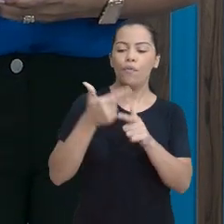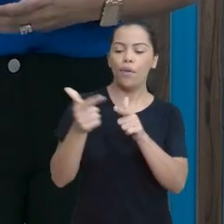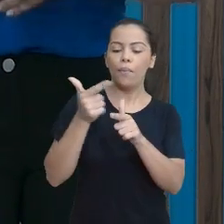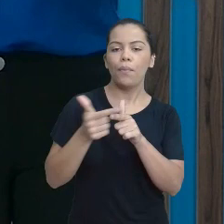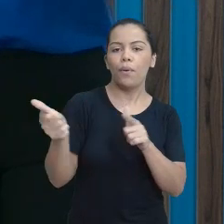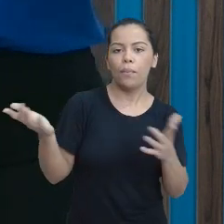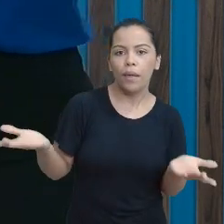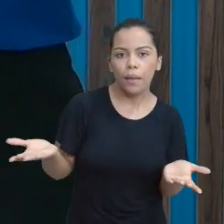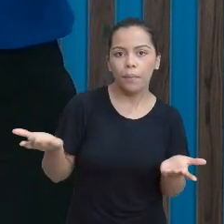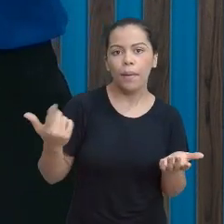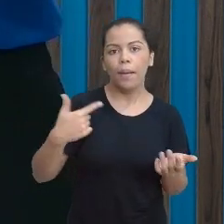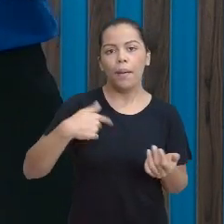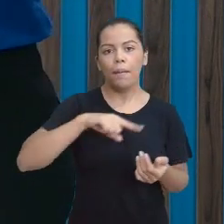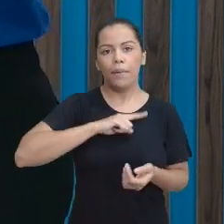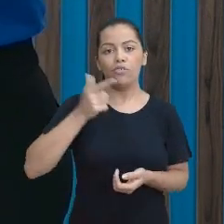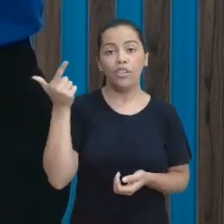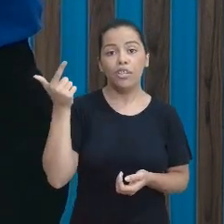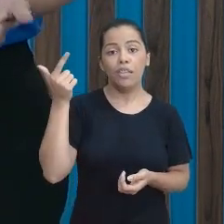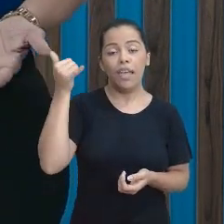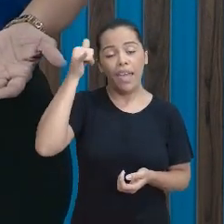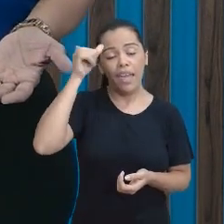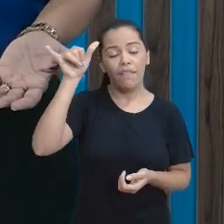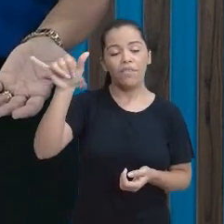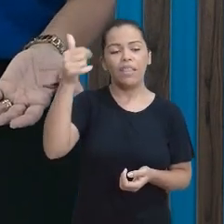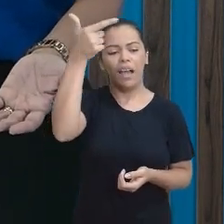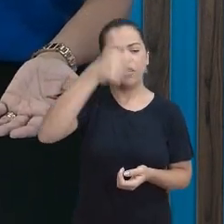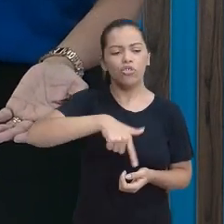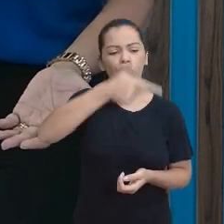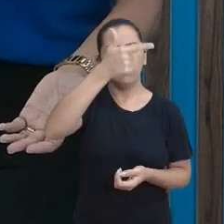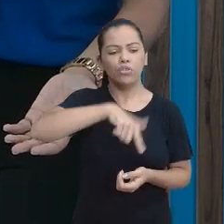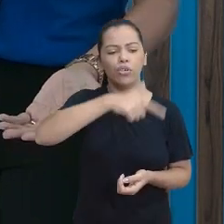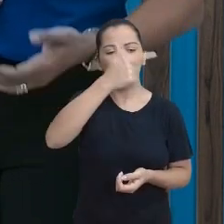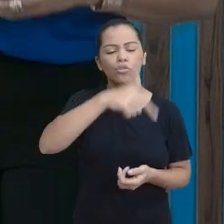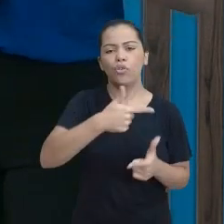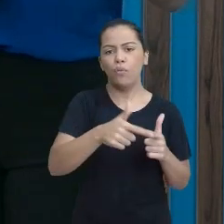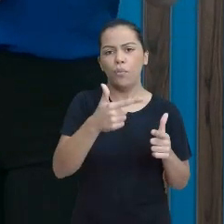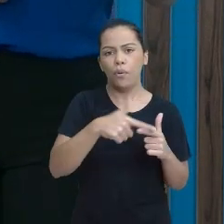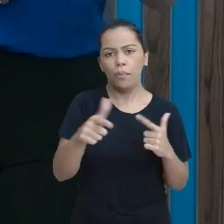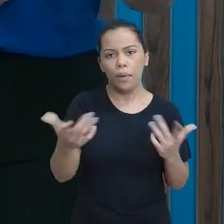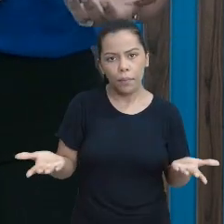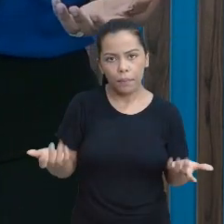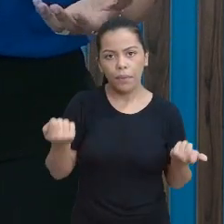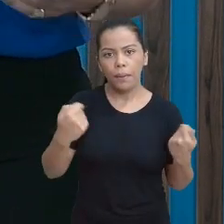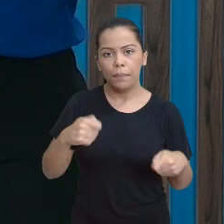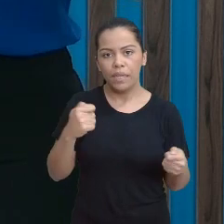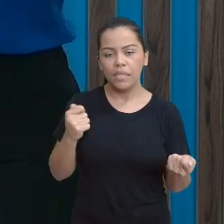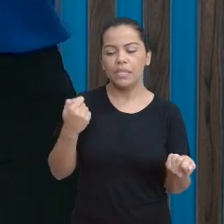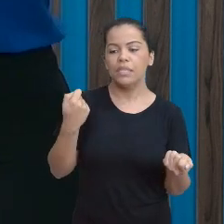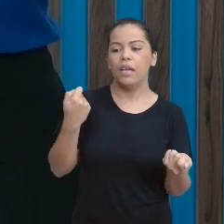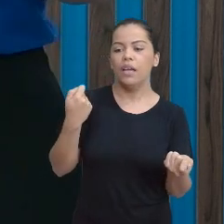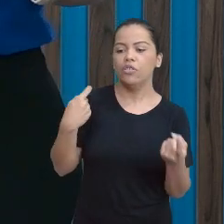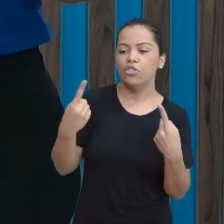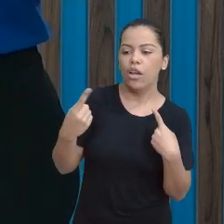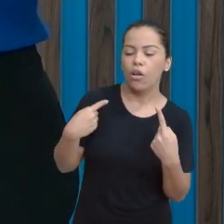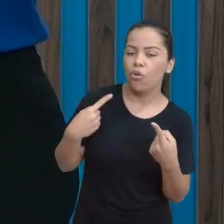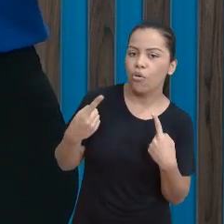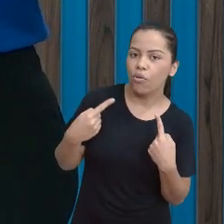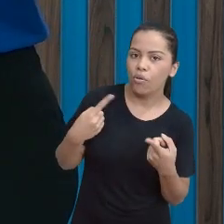gente evite que ela se repita outras vezes? Dialogar sempre,